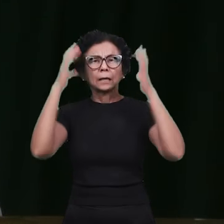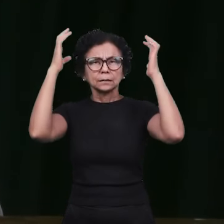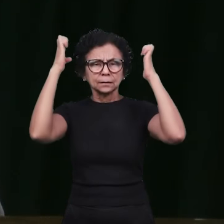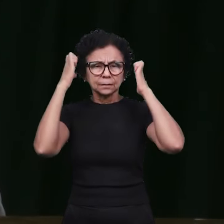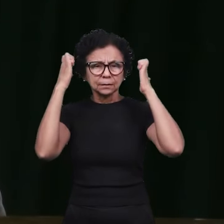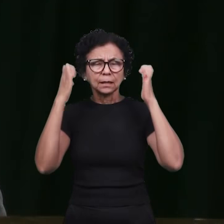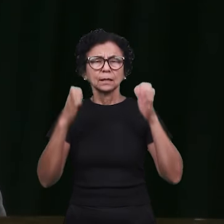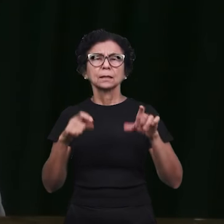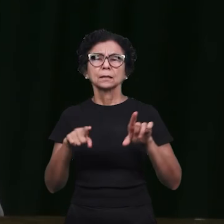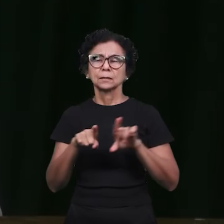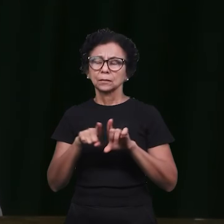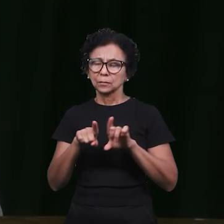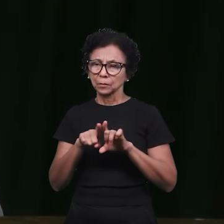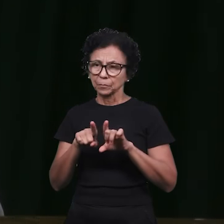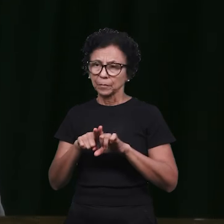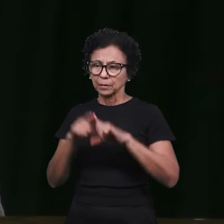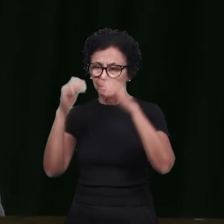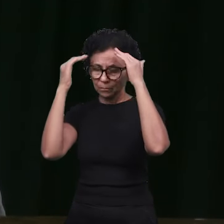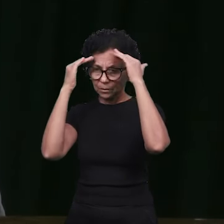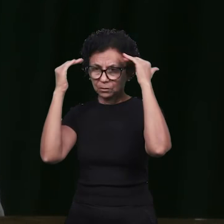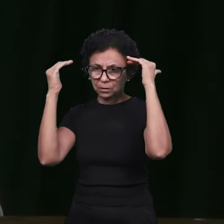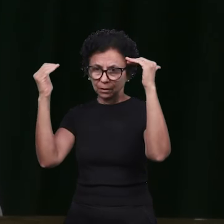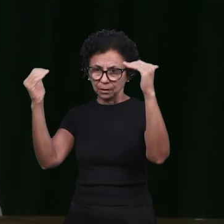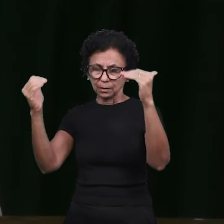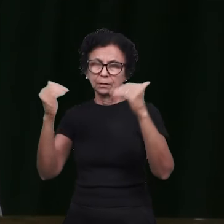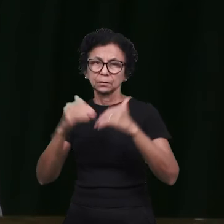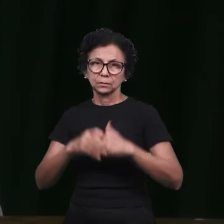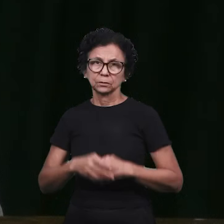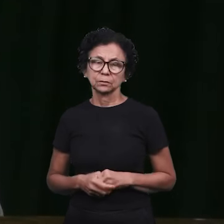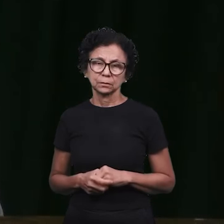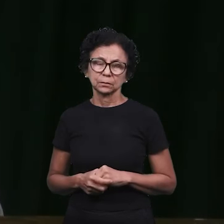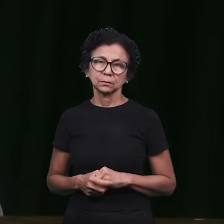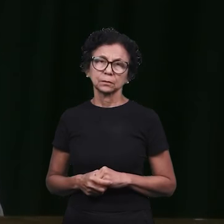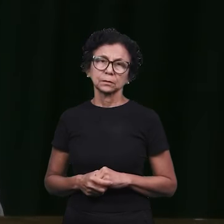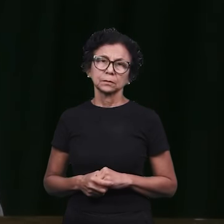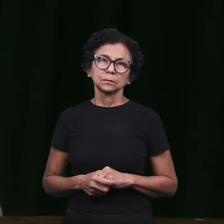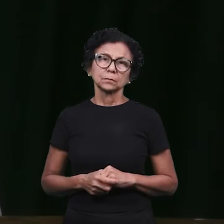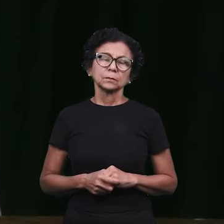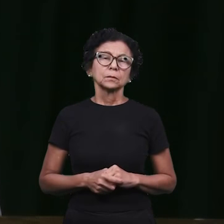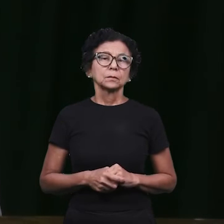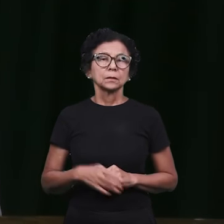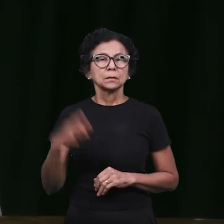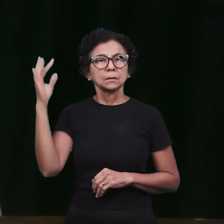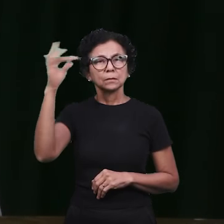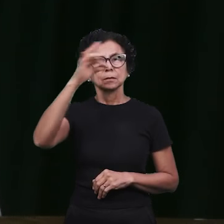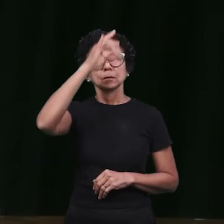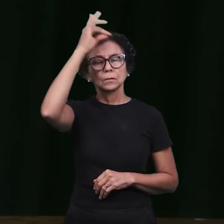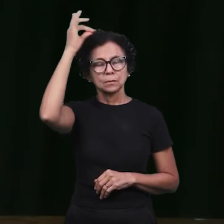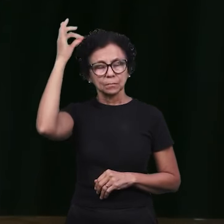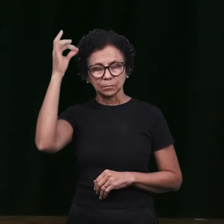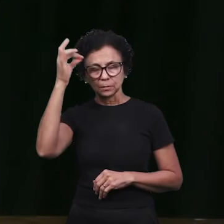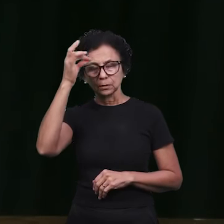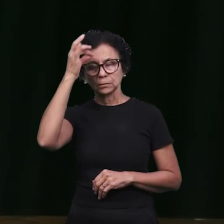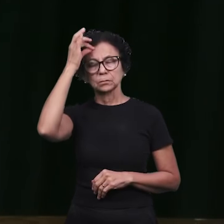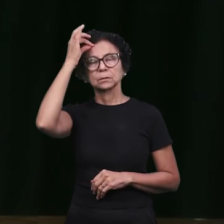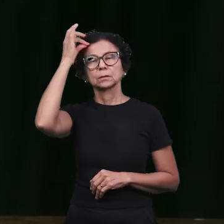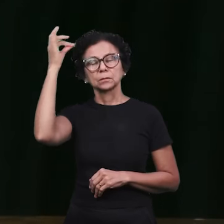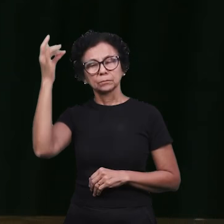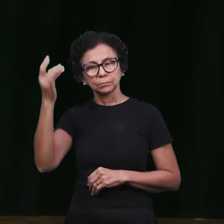desde acompanhando Esther, o A aconselhamento a ênfase é o Esther, Espírito Santo, né? toda a ênfase aqui é o Espírito Santo.